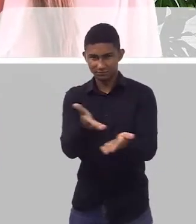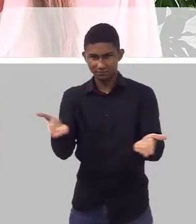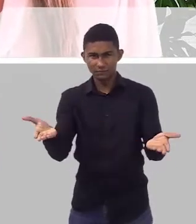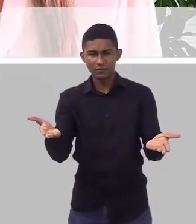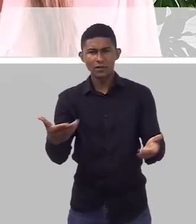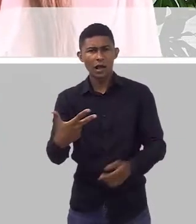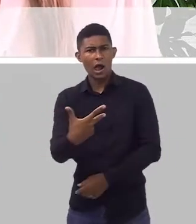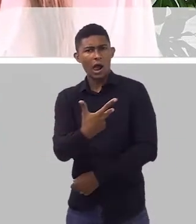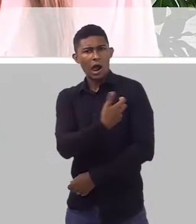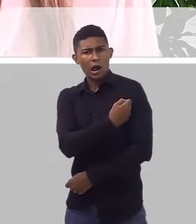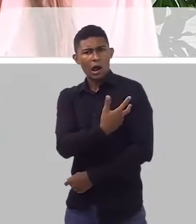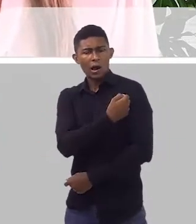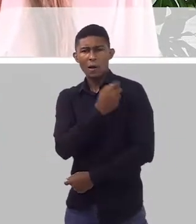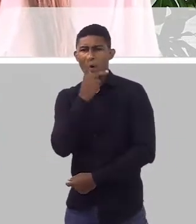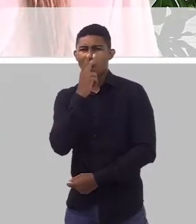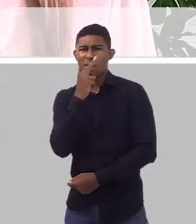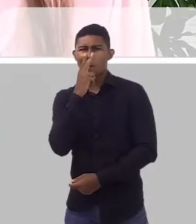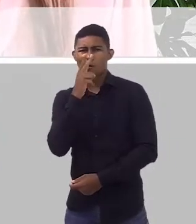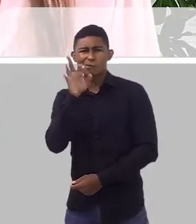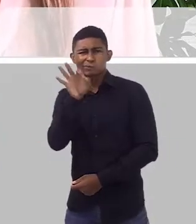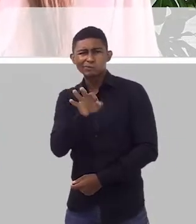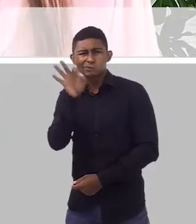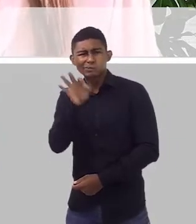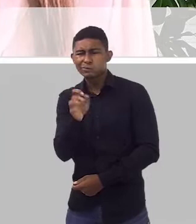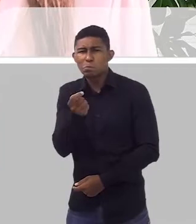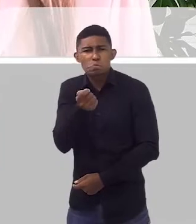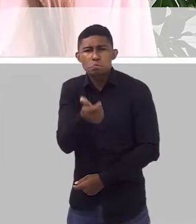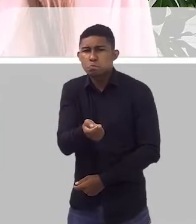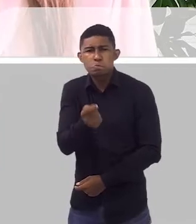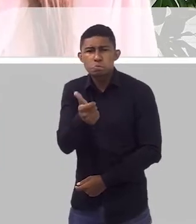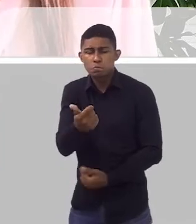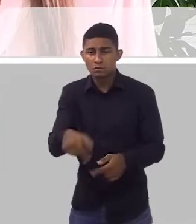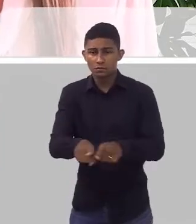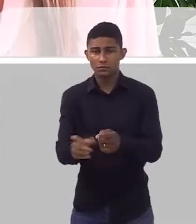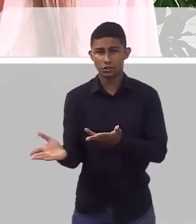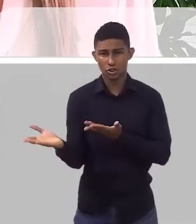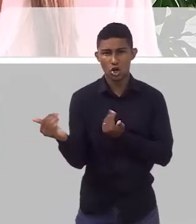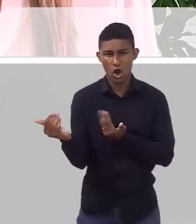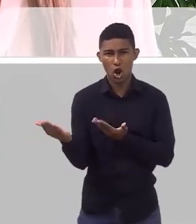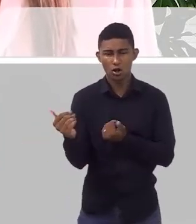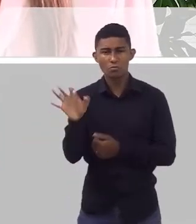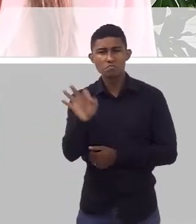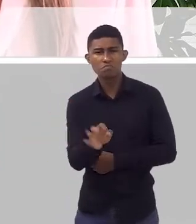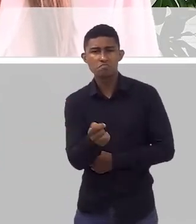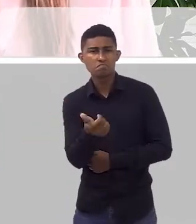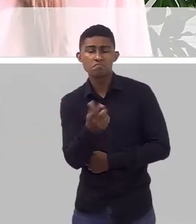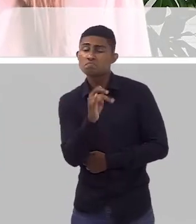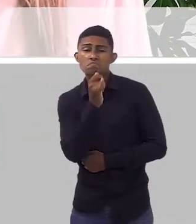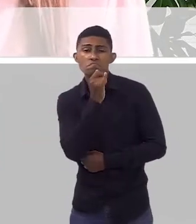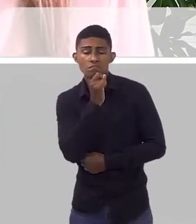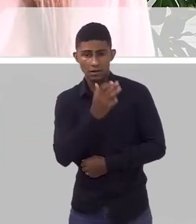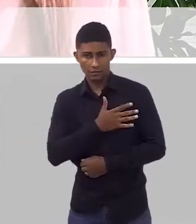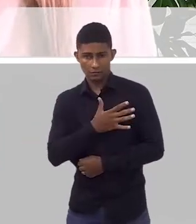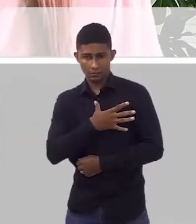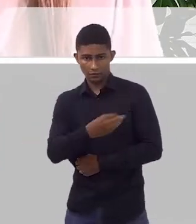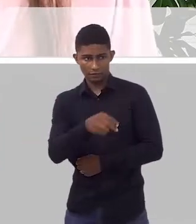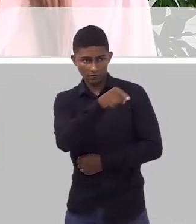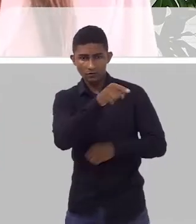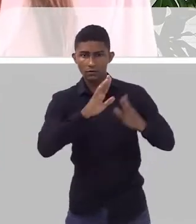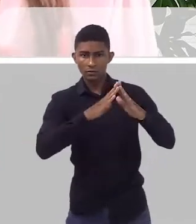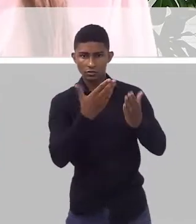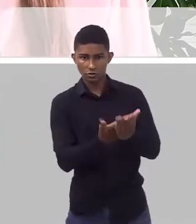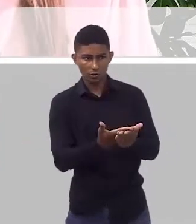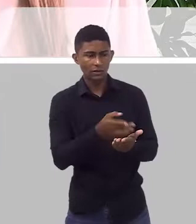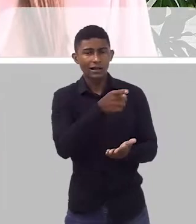a taxa de vacinação na faixa etária de crianças e adolescentes. E queria saber também se, por exemplo, na escola do meu filho ainda